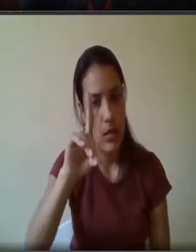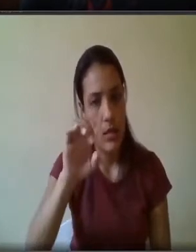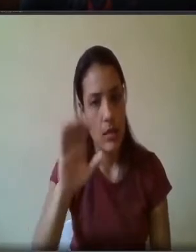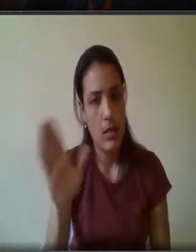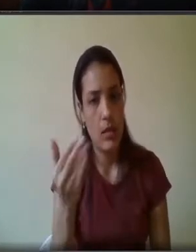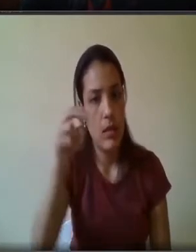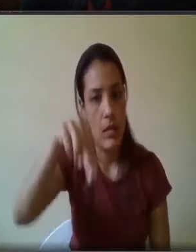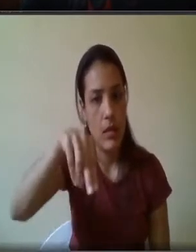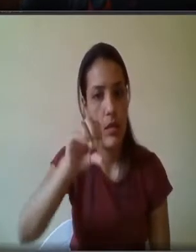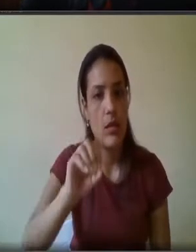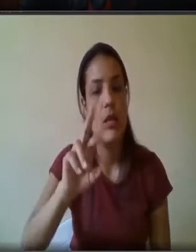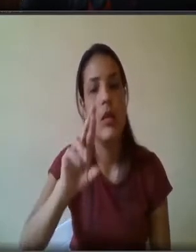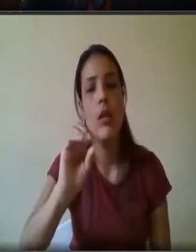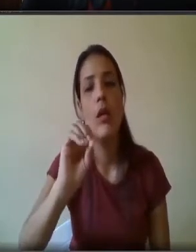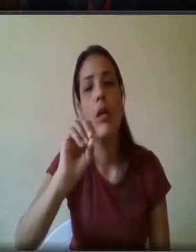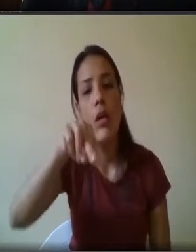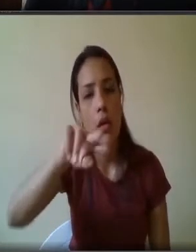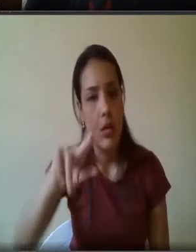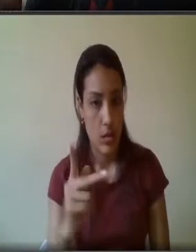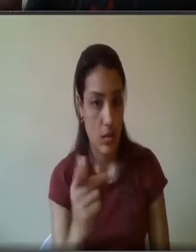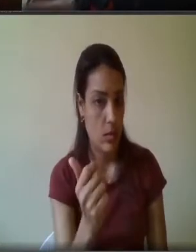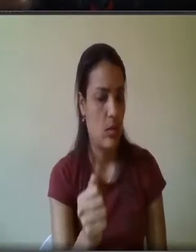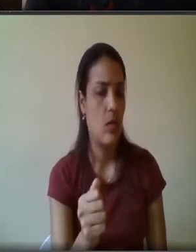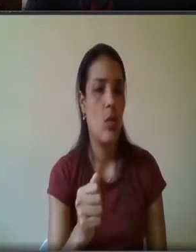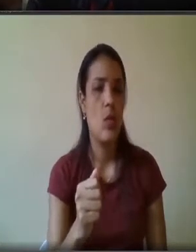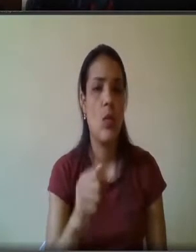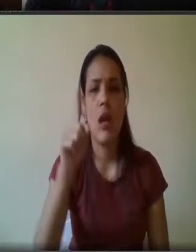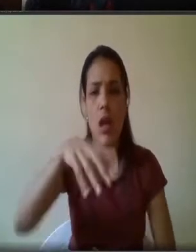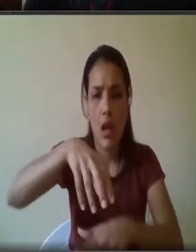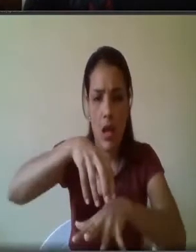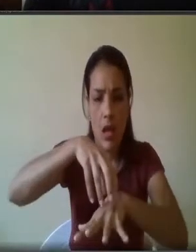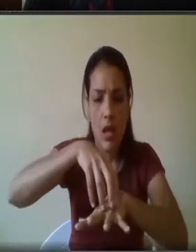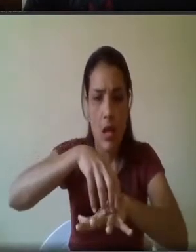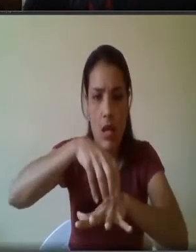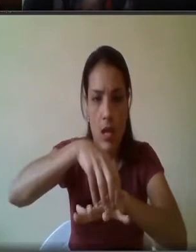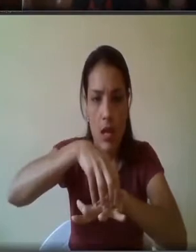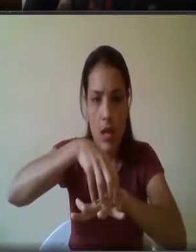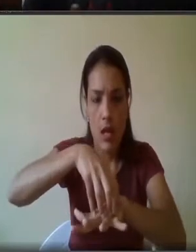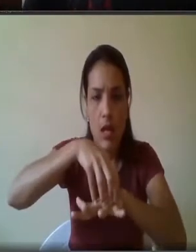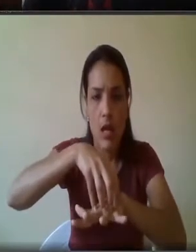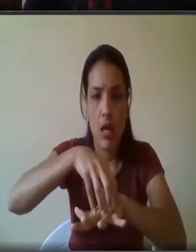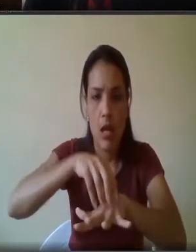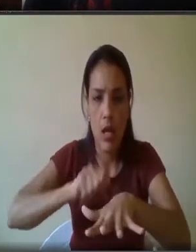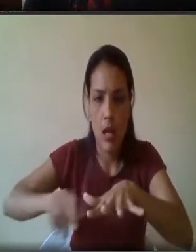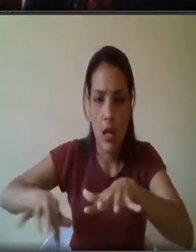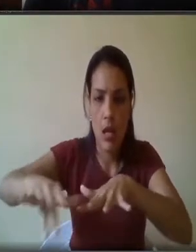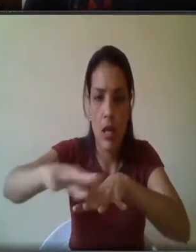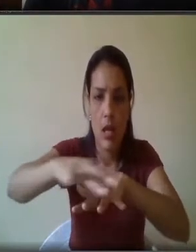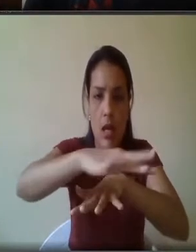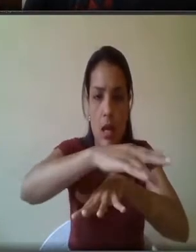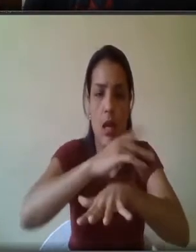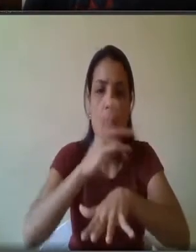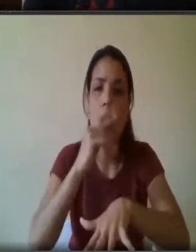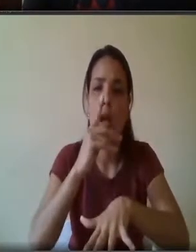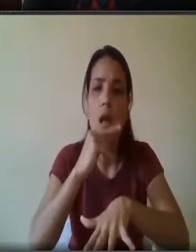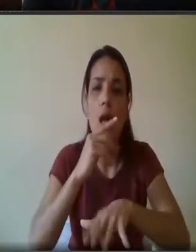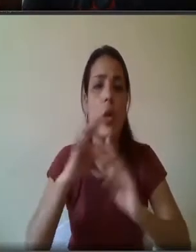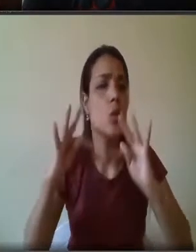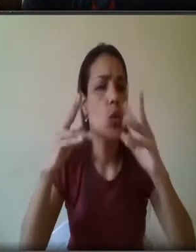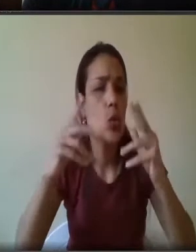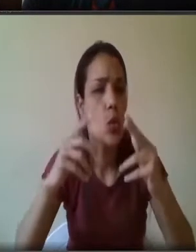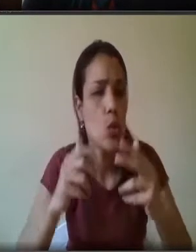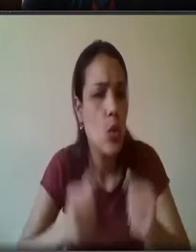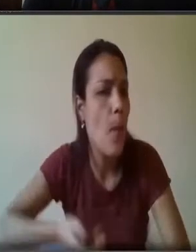Martim Vaz, essas ilhas, né, ou Fernando de Noronha, que é um arquipélago, todas são ex-vulcões.